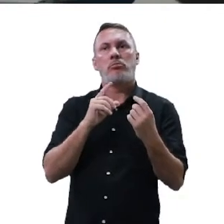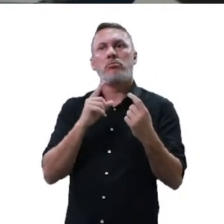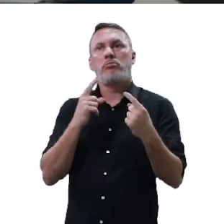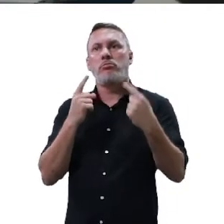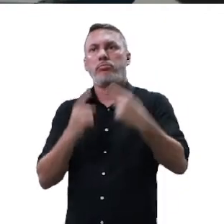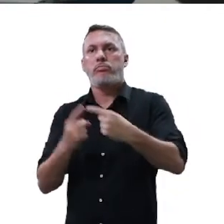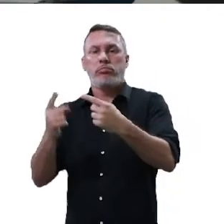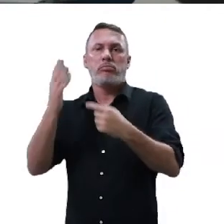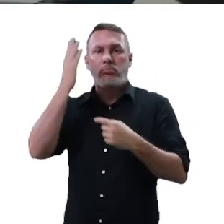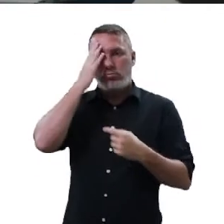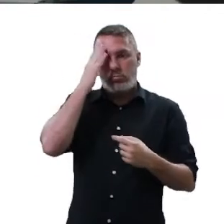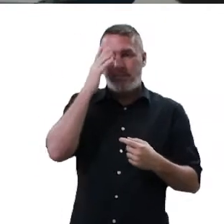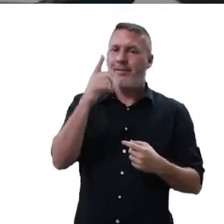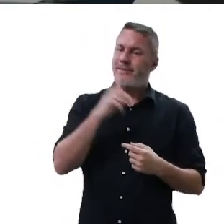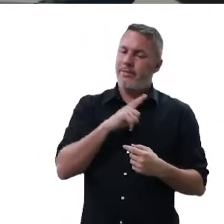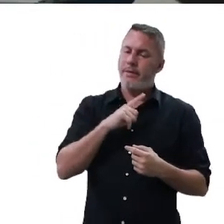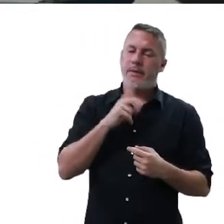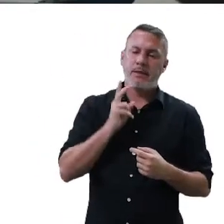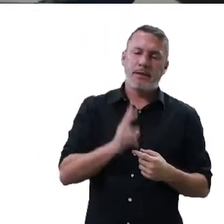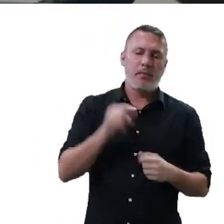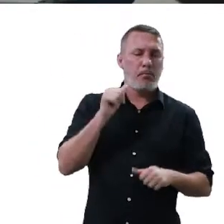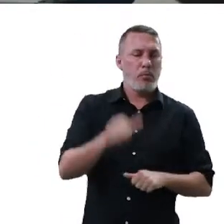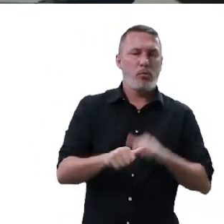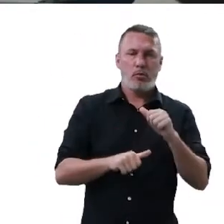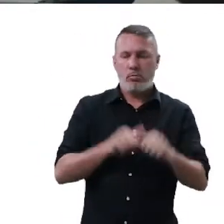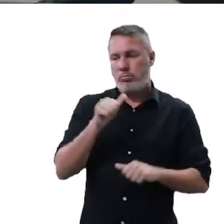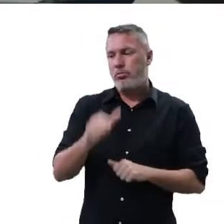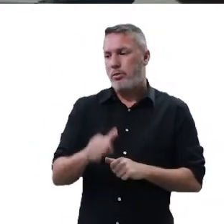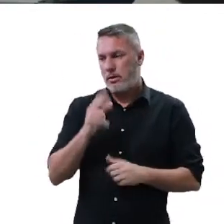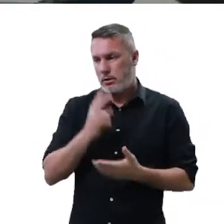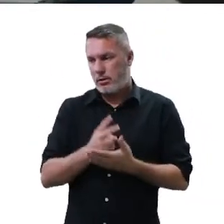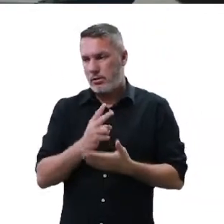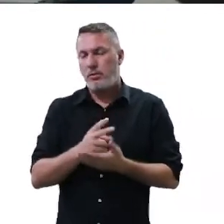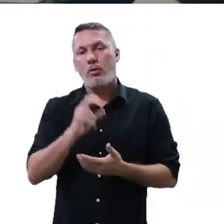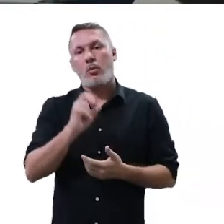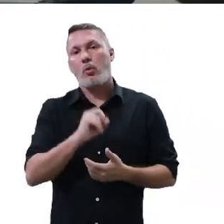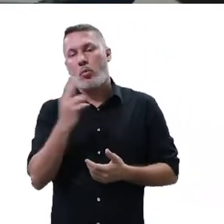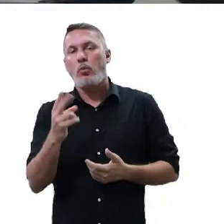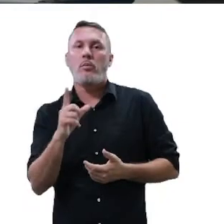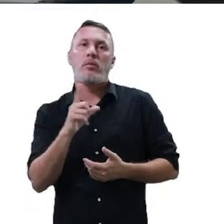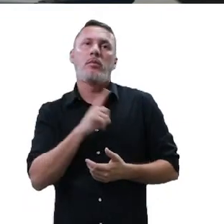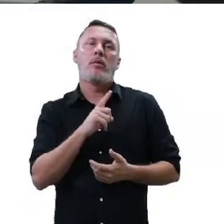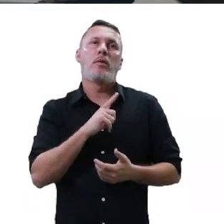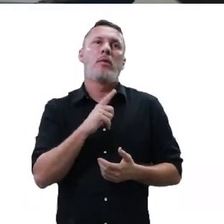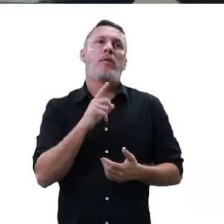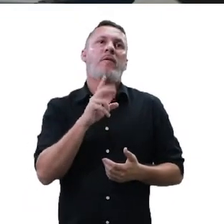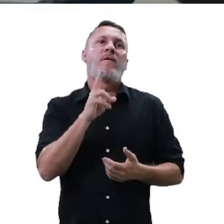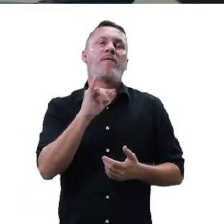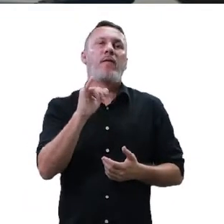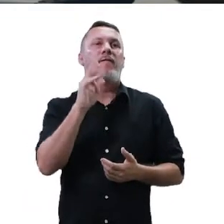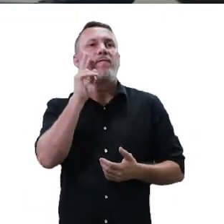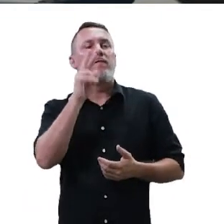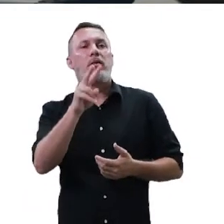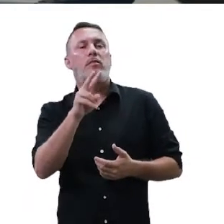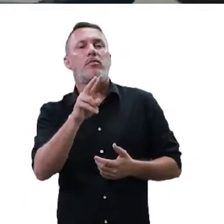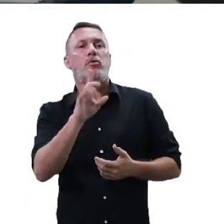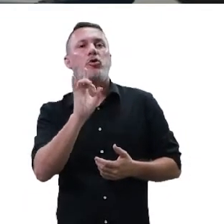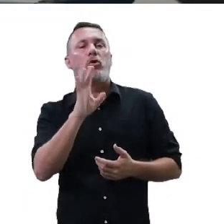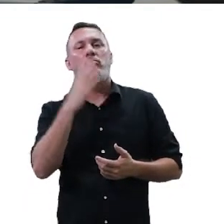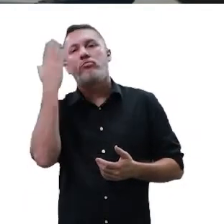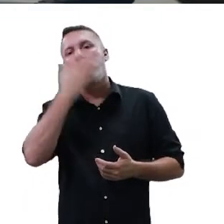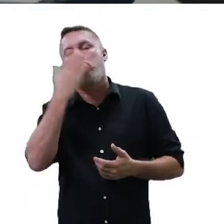entrando em disputa, e aí? Nós estamos numa constante mudança, ou a mudança que a gente vê é apenas